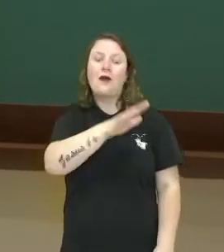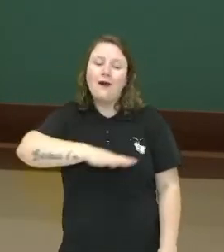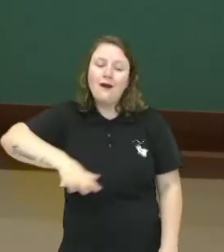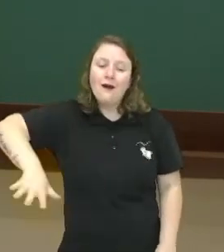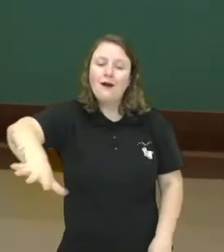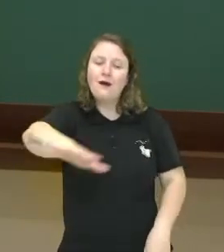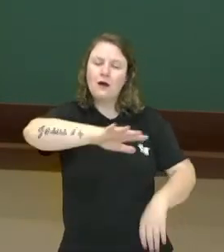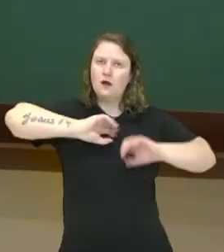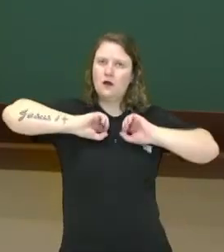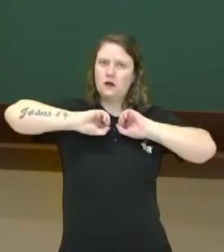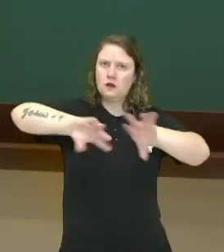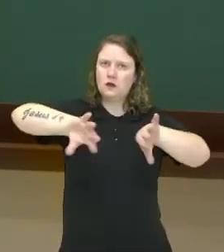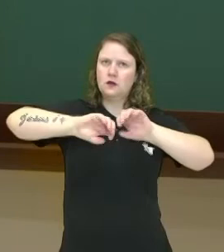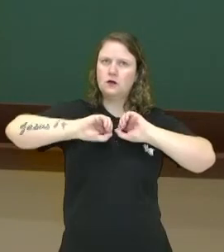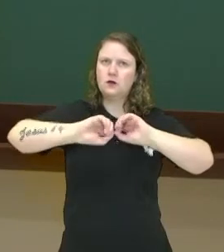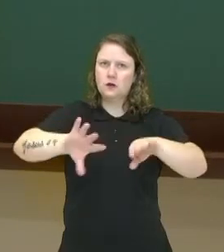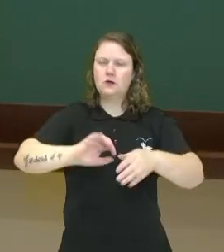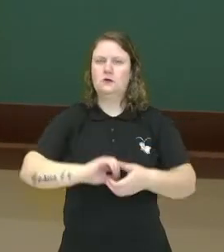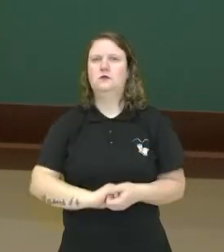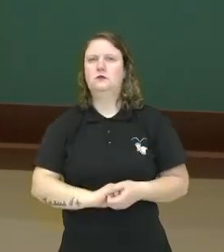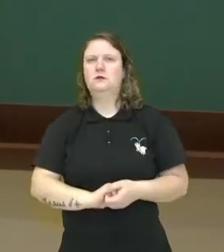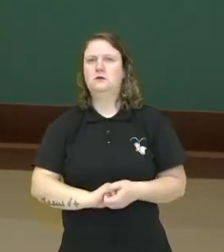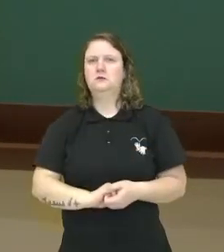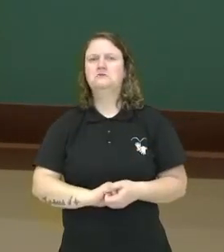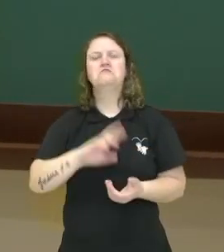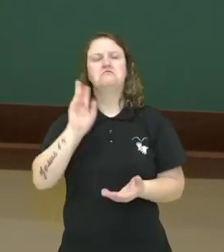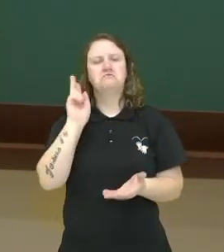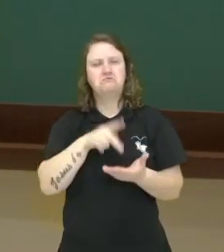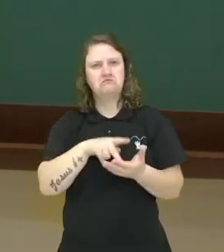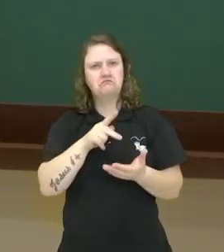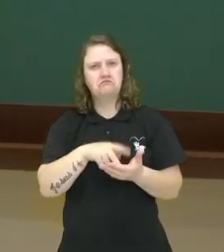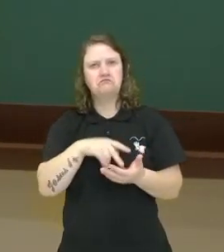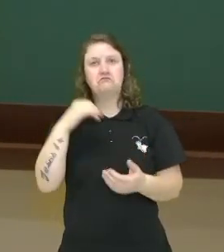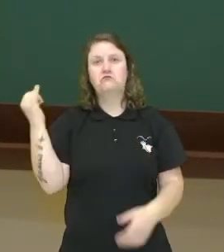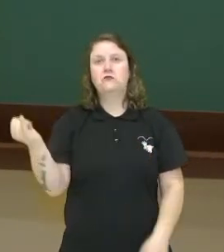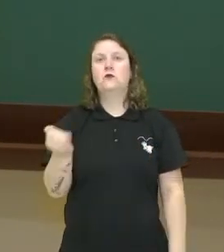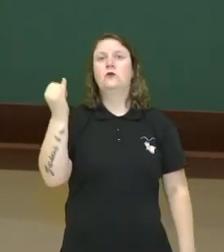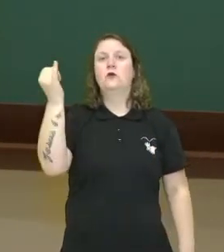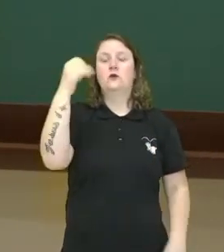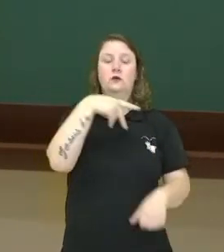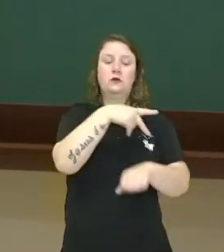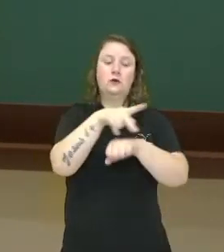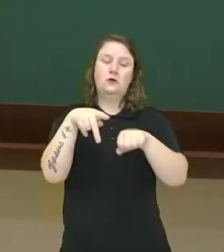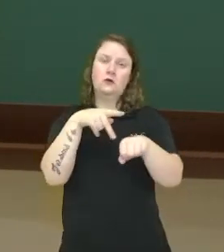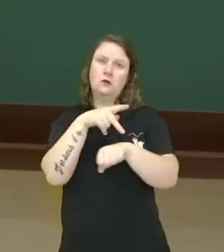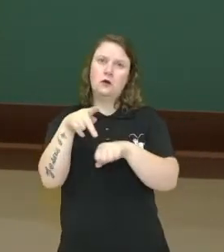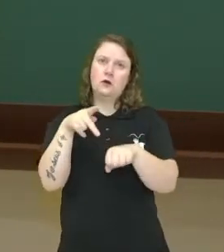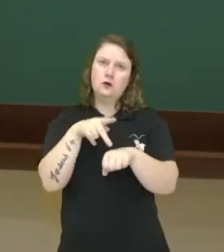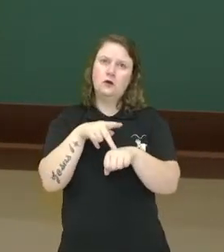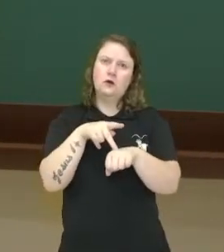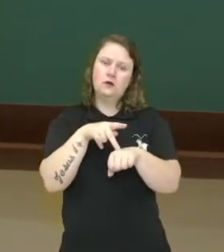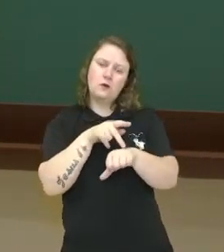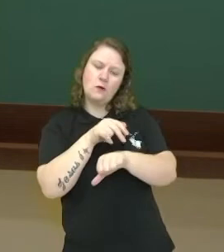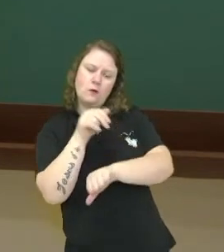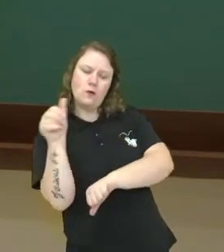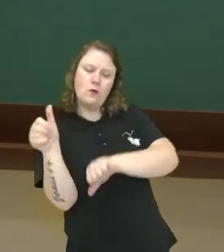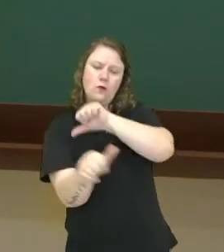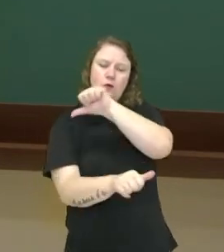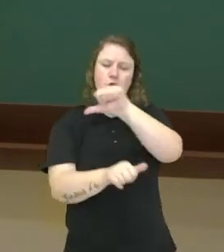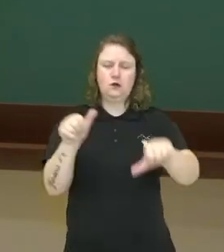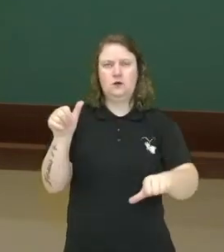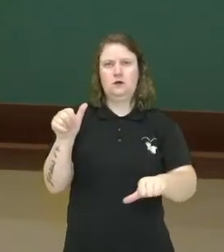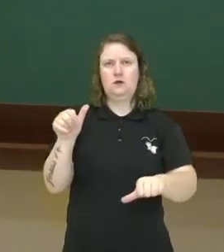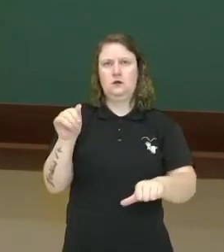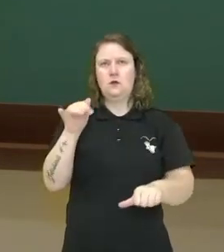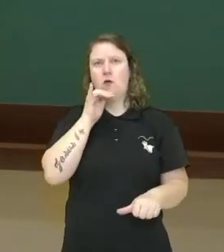a educação vem como um fator importante para o desenvolvimento e para que um país mude de um patamar não muito desenvolvido ou